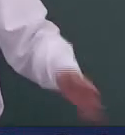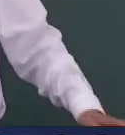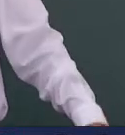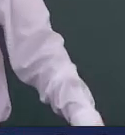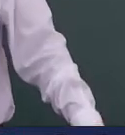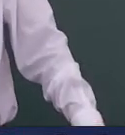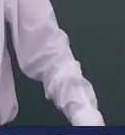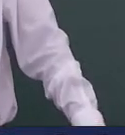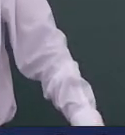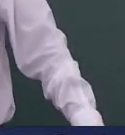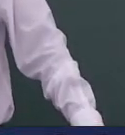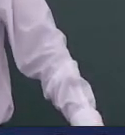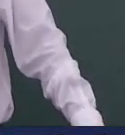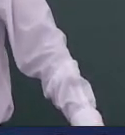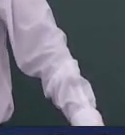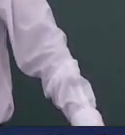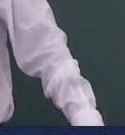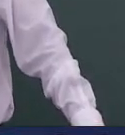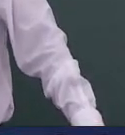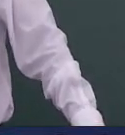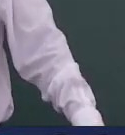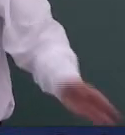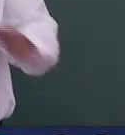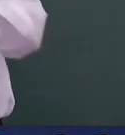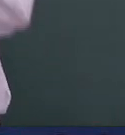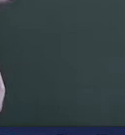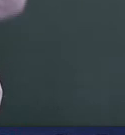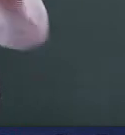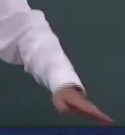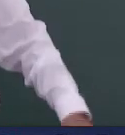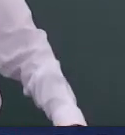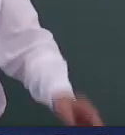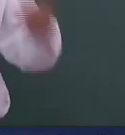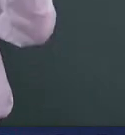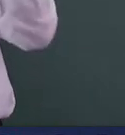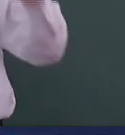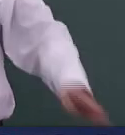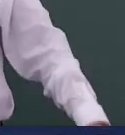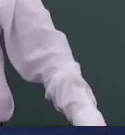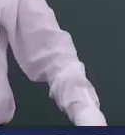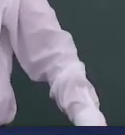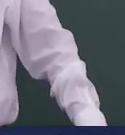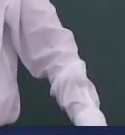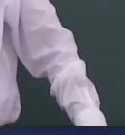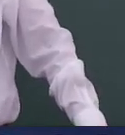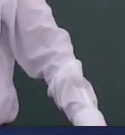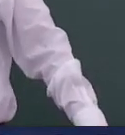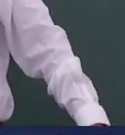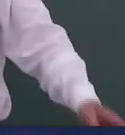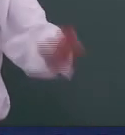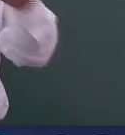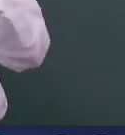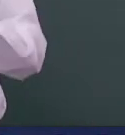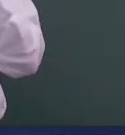95 países. O Brasil estava, até a conferência internacional, não havia nenhum caso no Brasil confirmado. Agora já